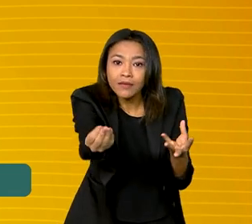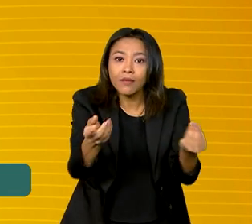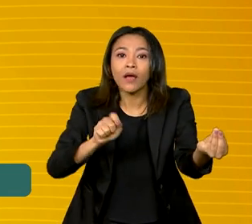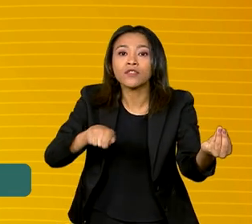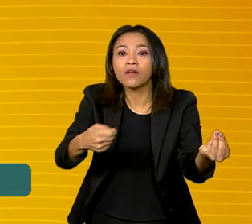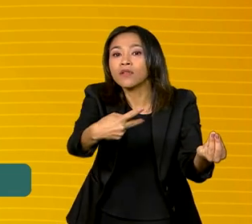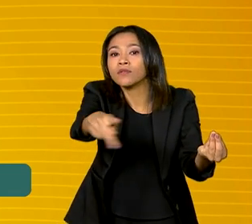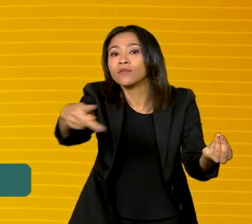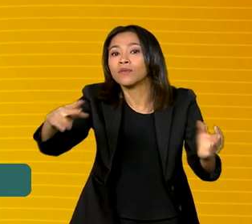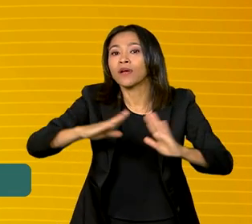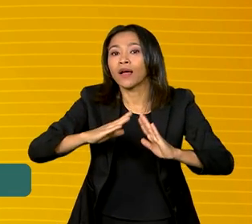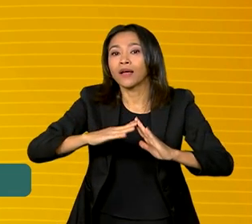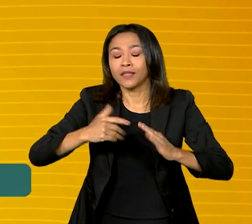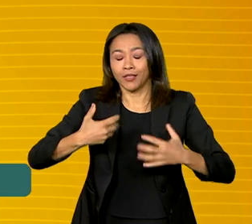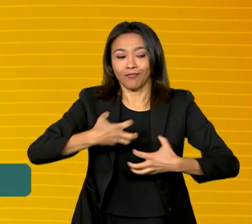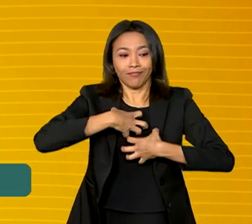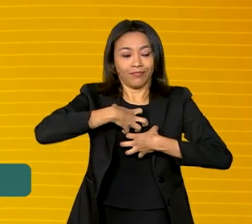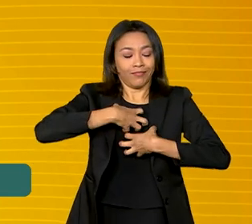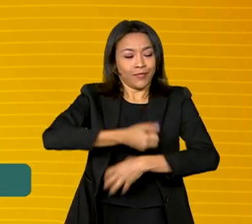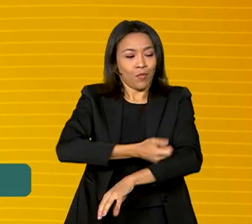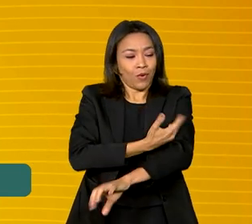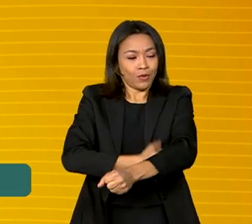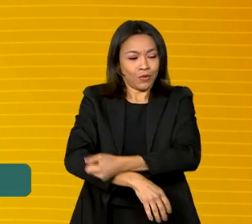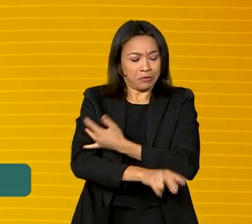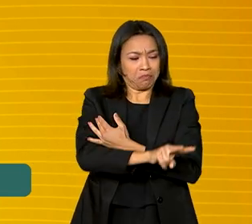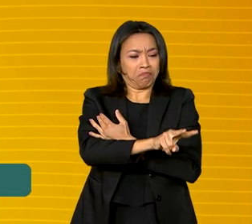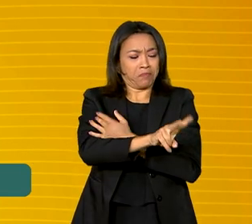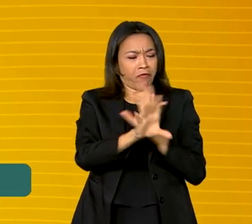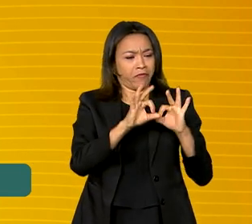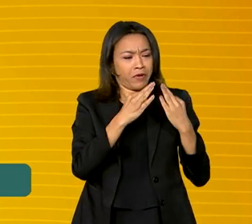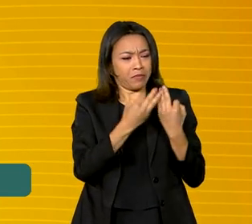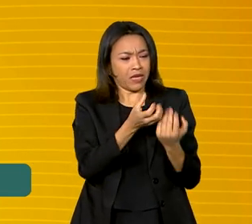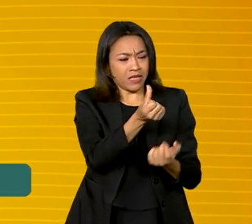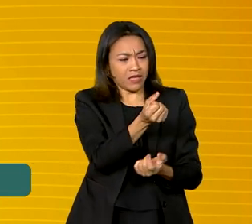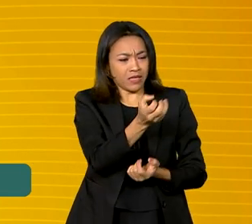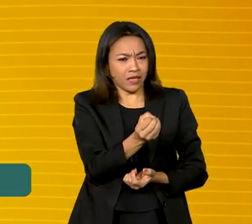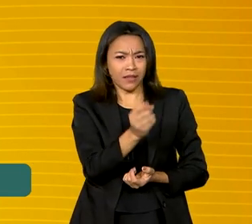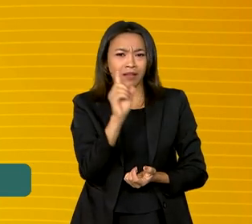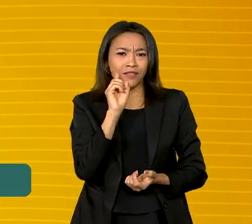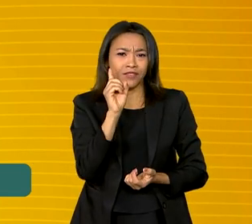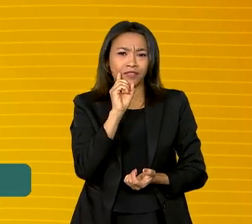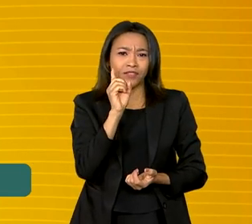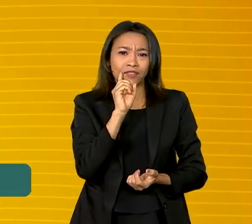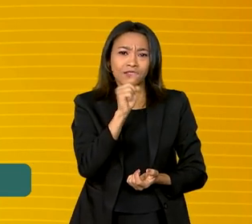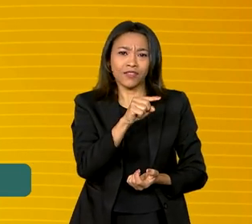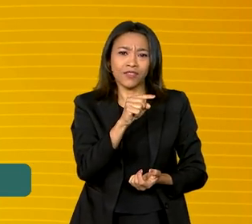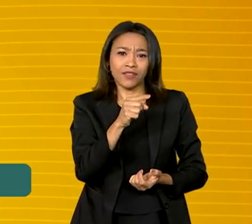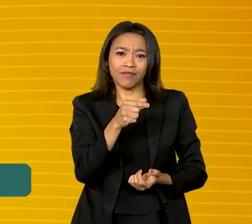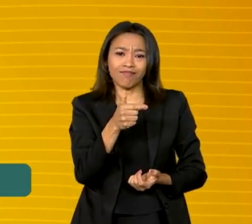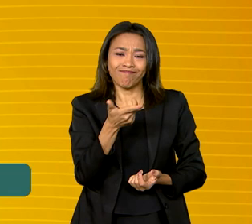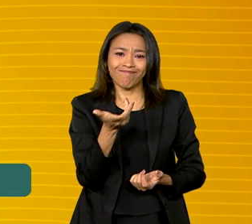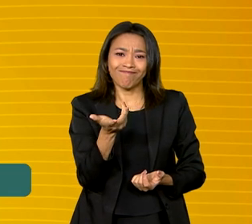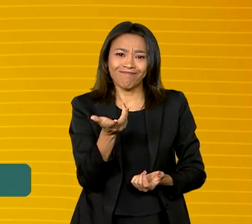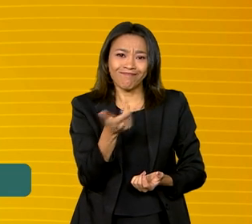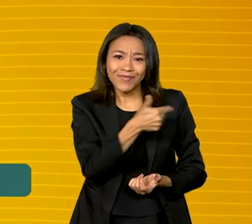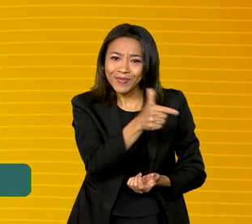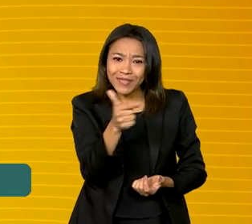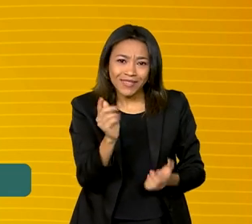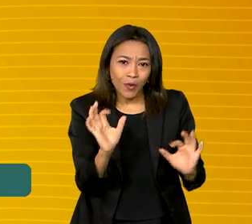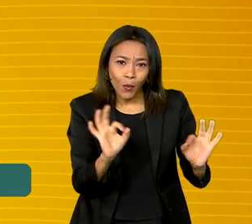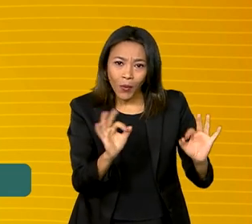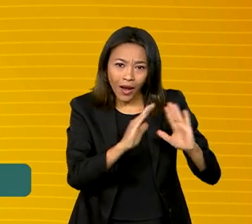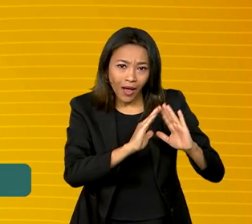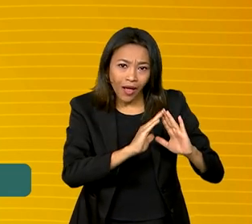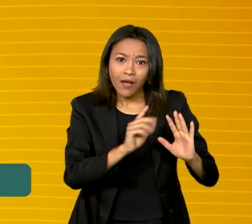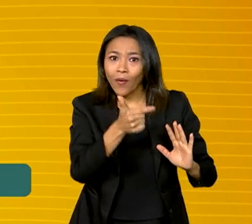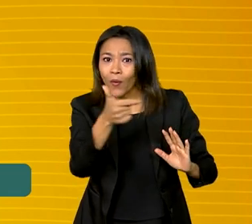emocionante a gente poder ver uma família que estava 60 dias a 90 dias com a casa totalmente embaixo d'água, muitas famílias